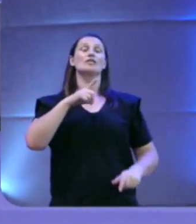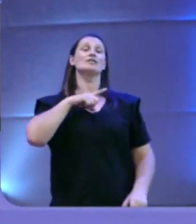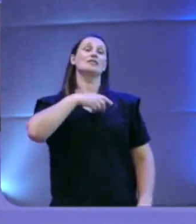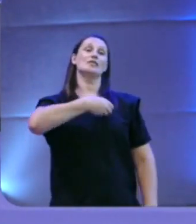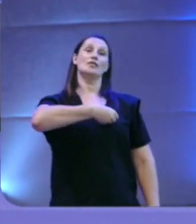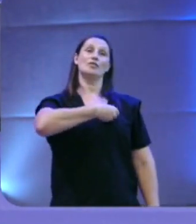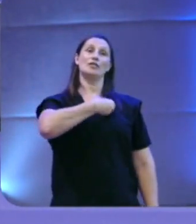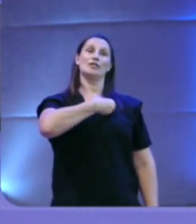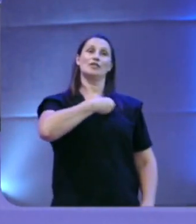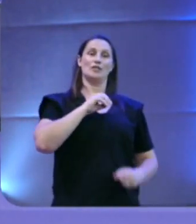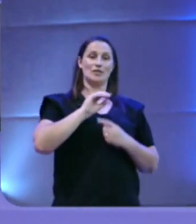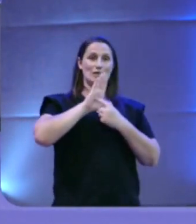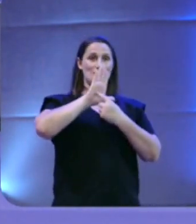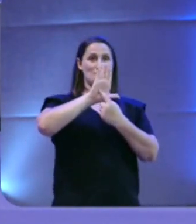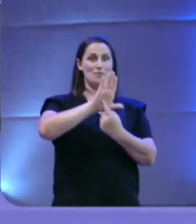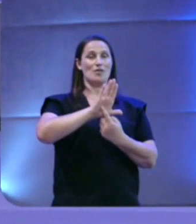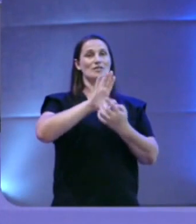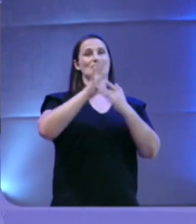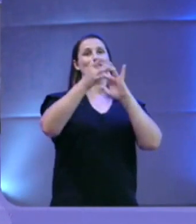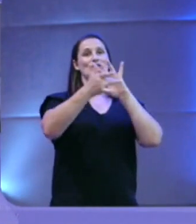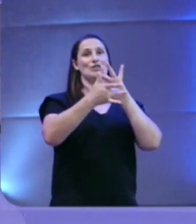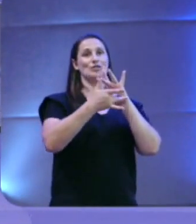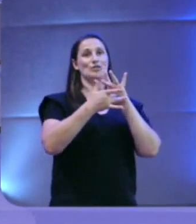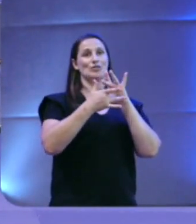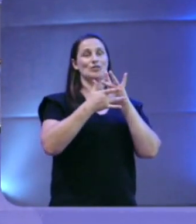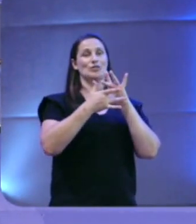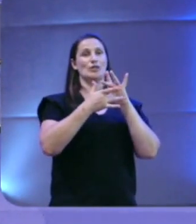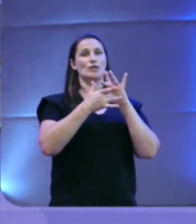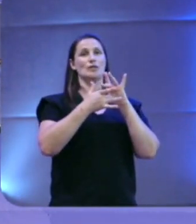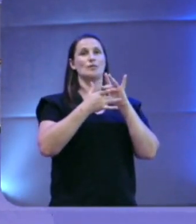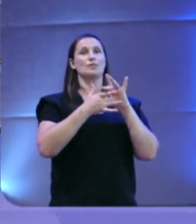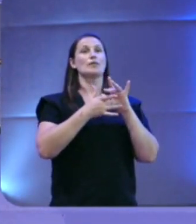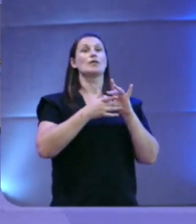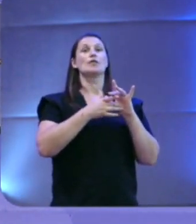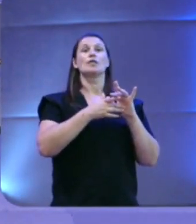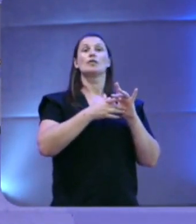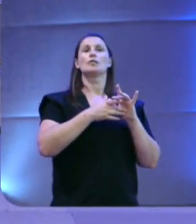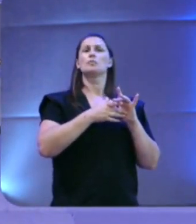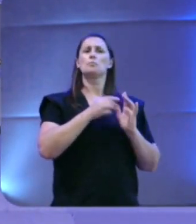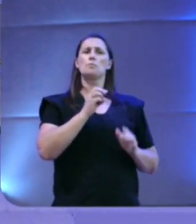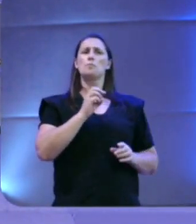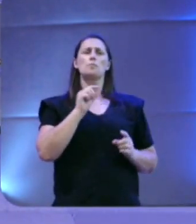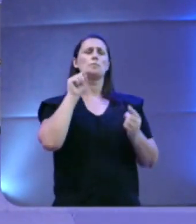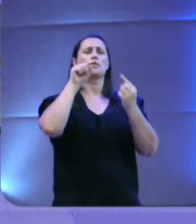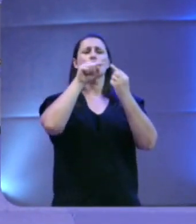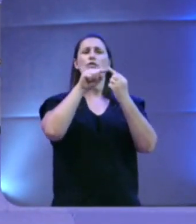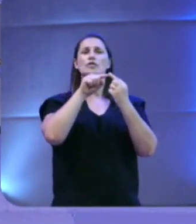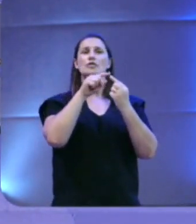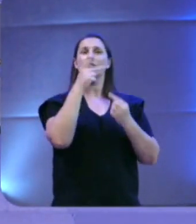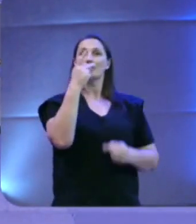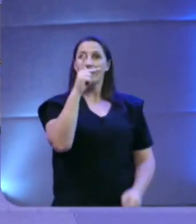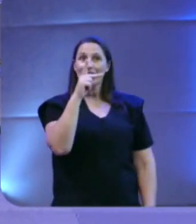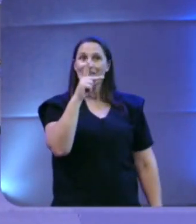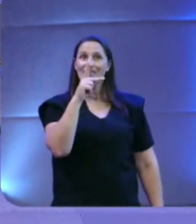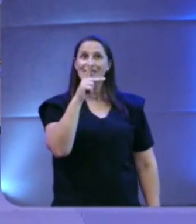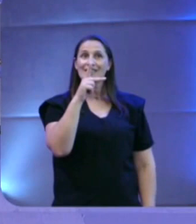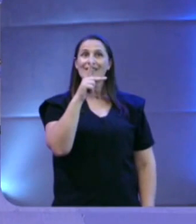influência, você tem uma missão. Qual é a missão? Ir e fazer discípulos. Essa é a